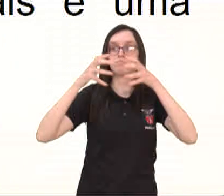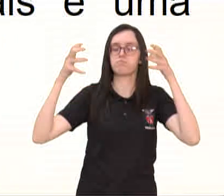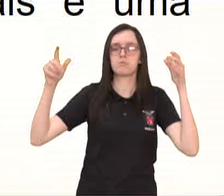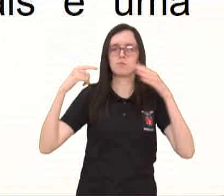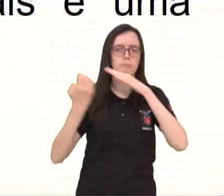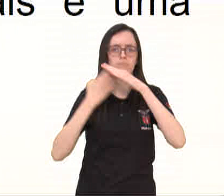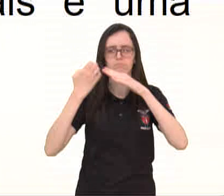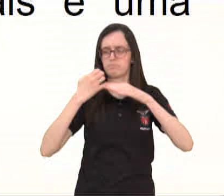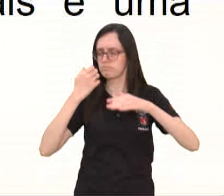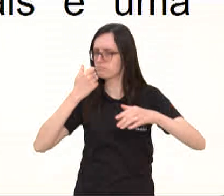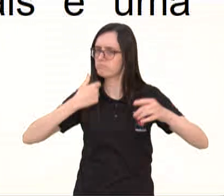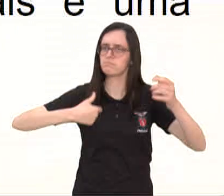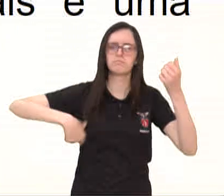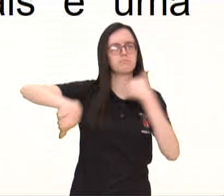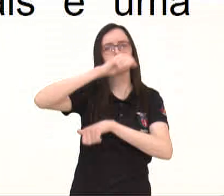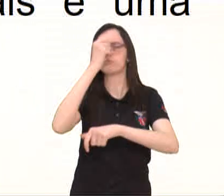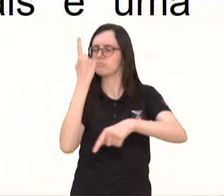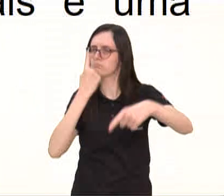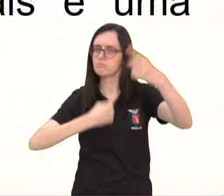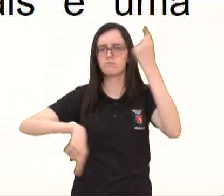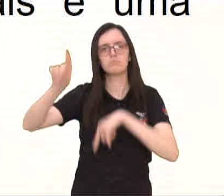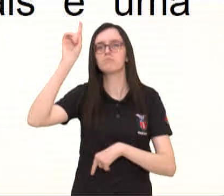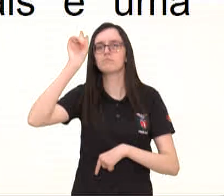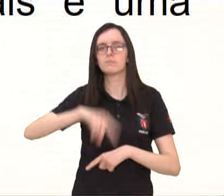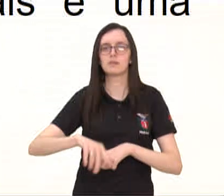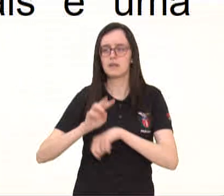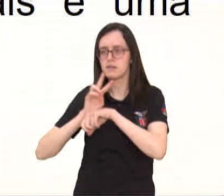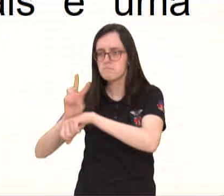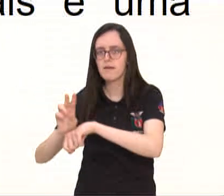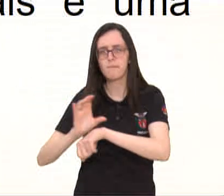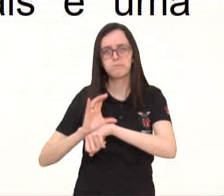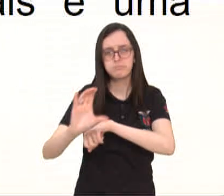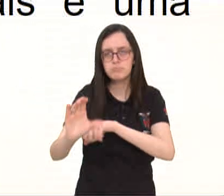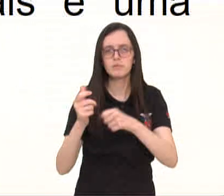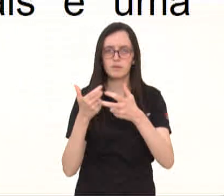passaram a ter o apoio através de empréstimos, né?